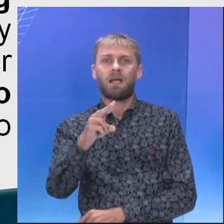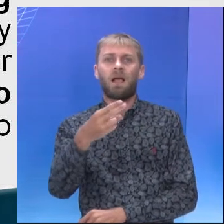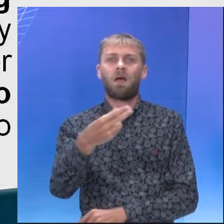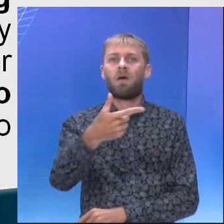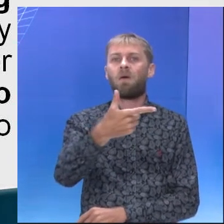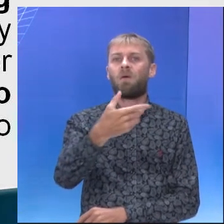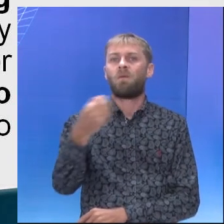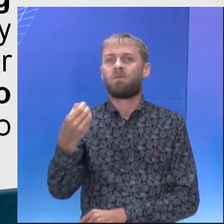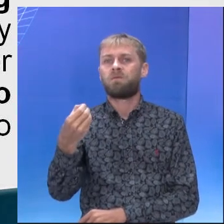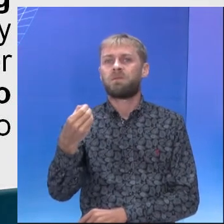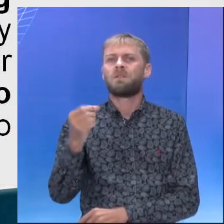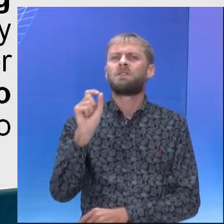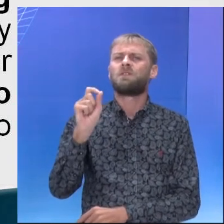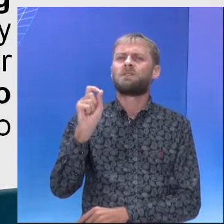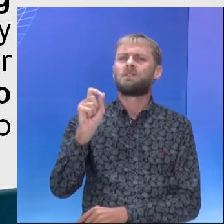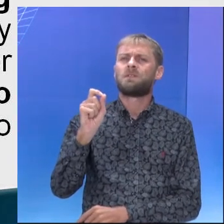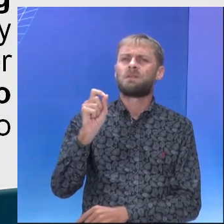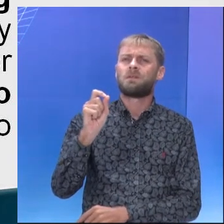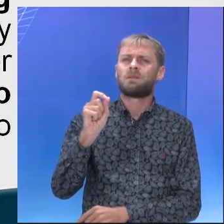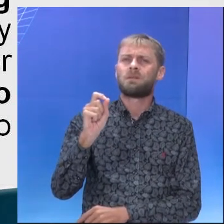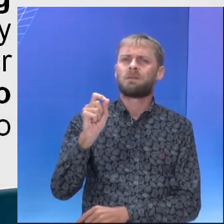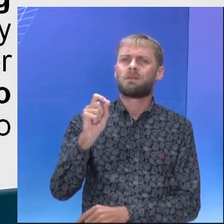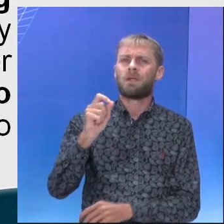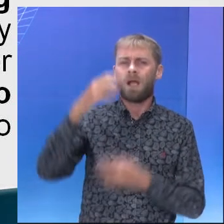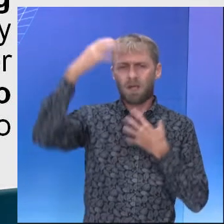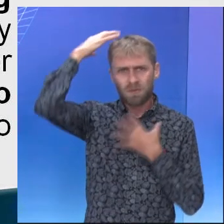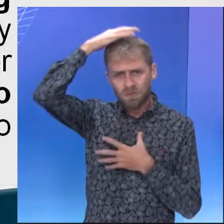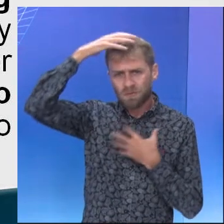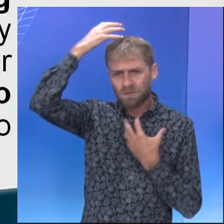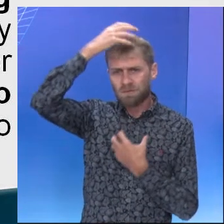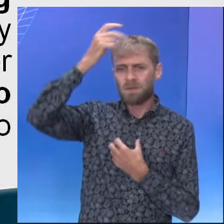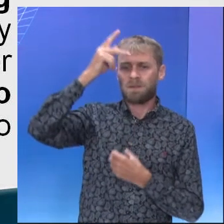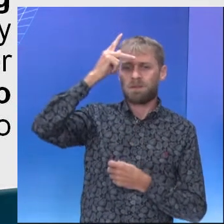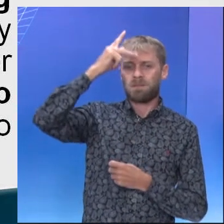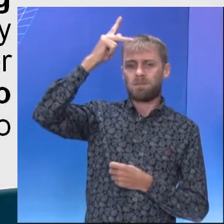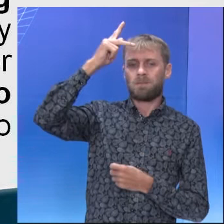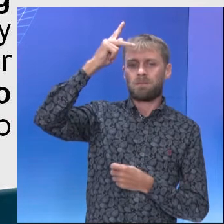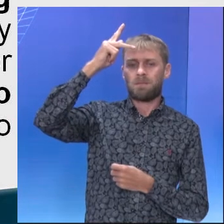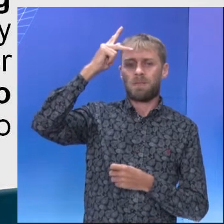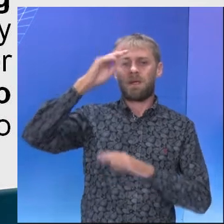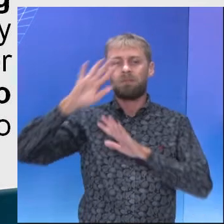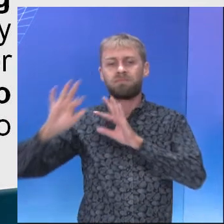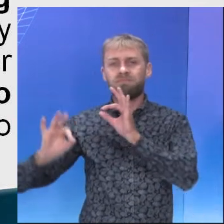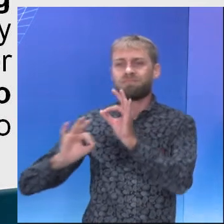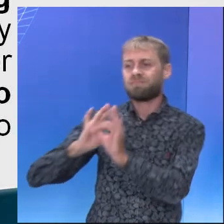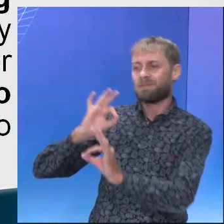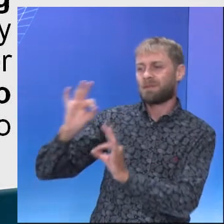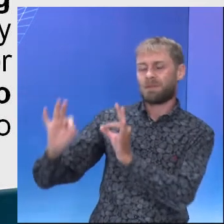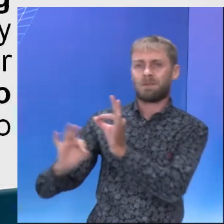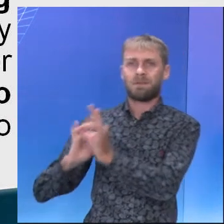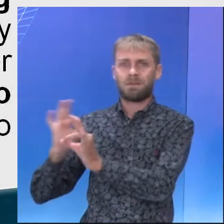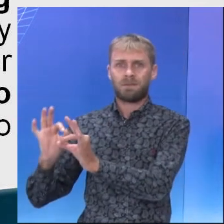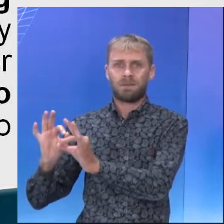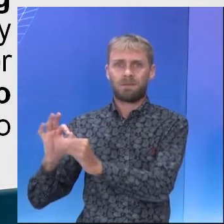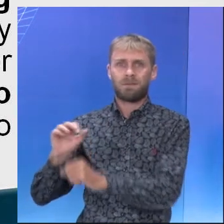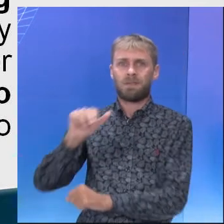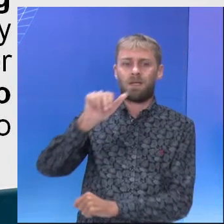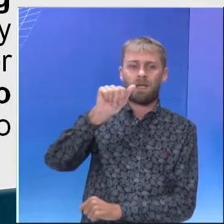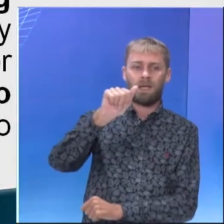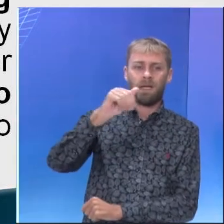16 ou 20, o quê? Shower stores. 16 ou 20 chuveiros para quem? To accommodate, outro